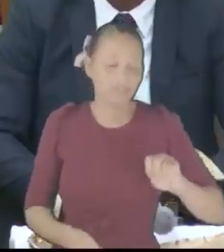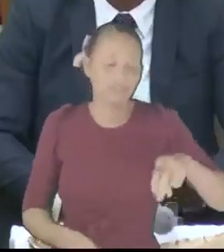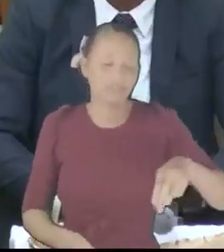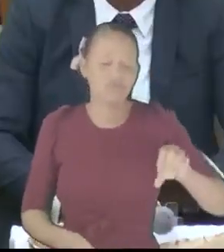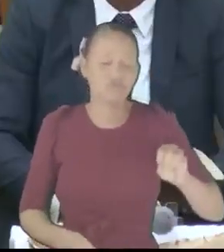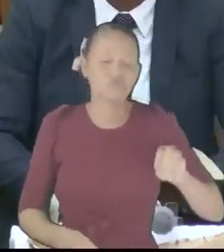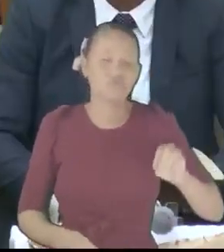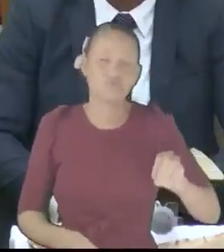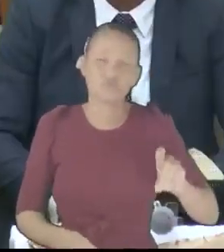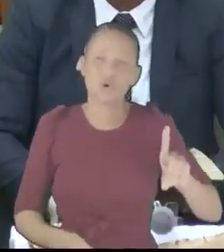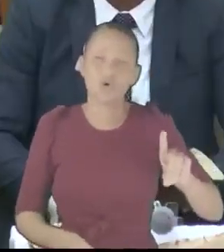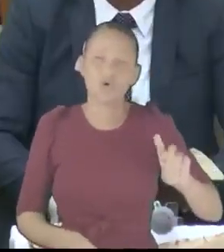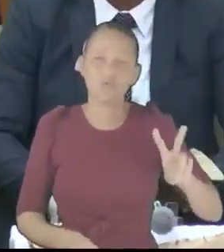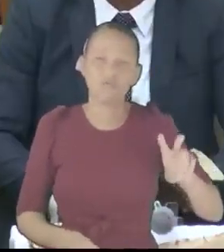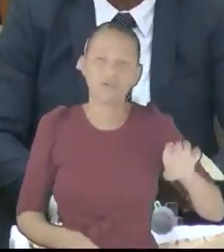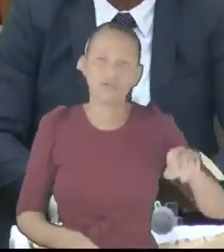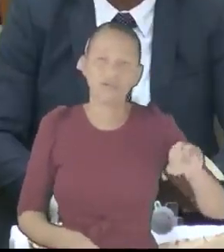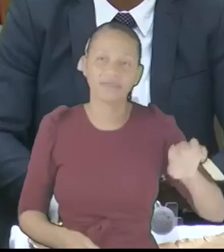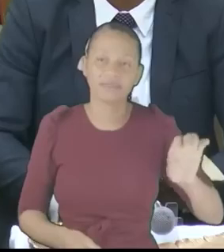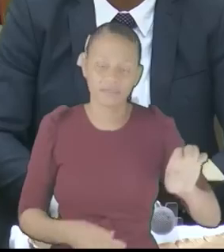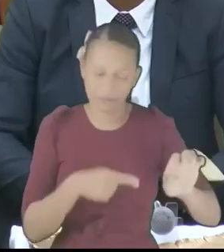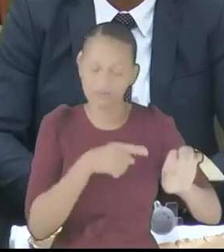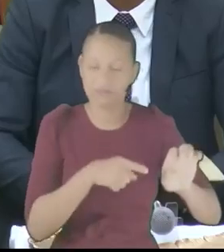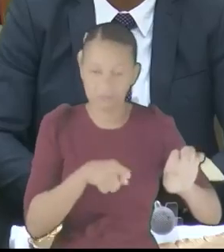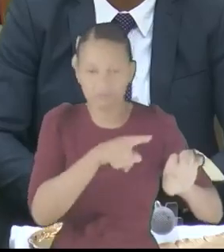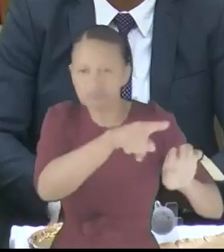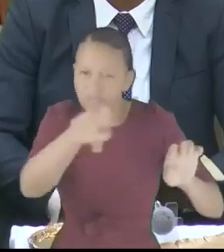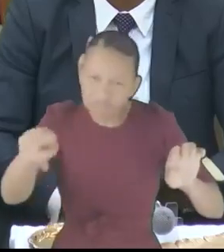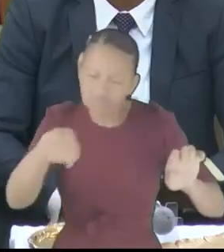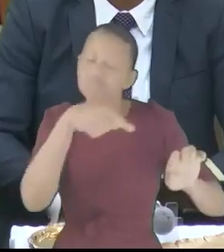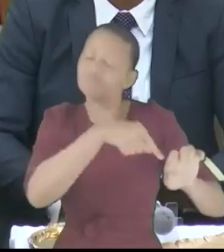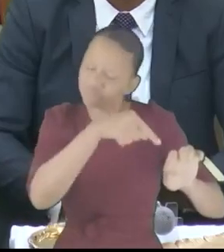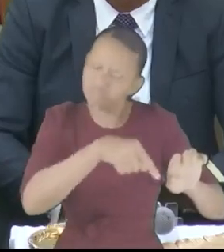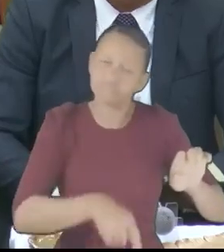insolvente. Eu era um devedor insolvente,